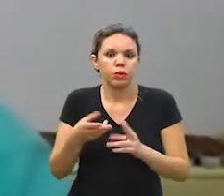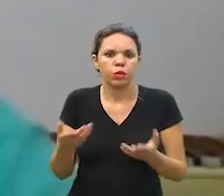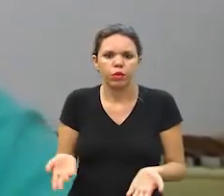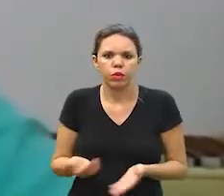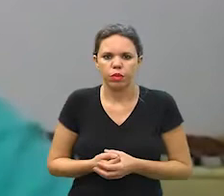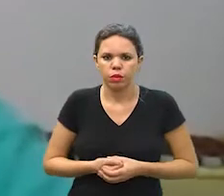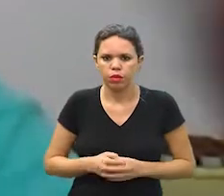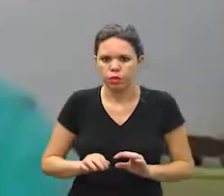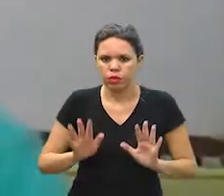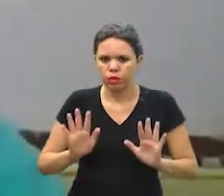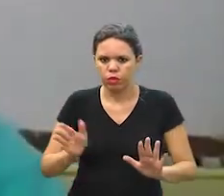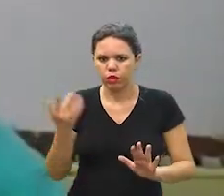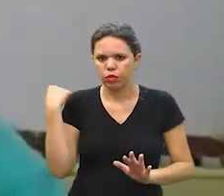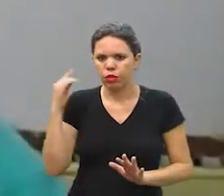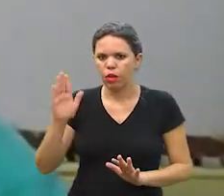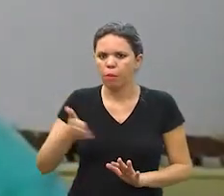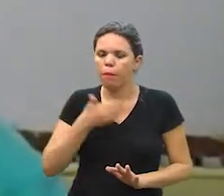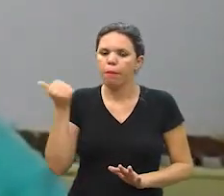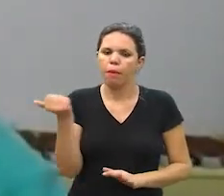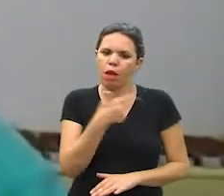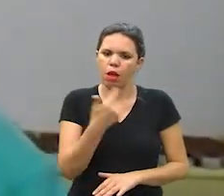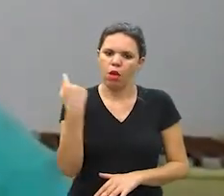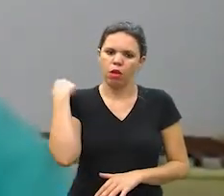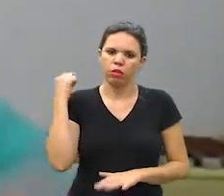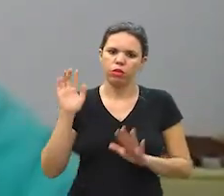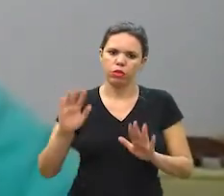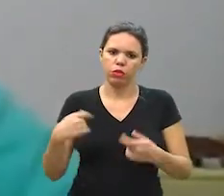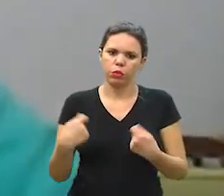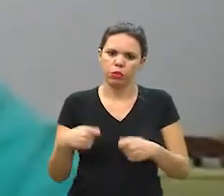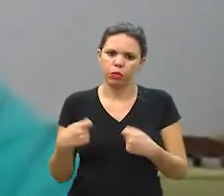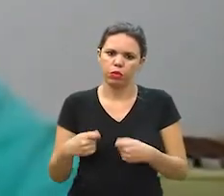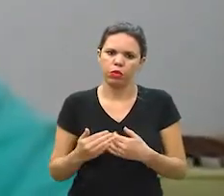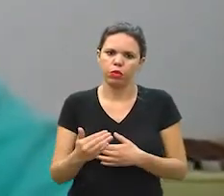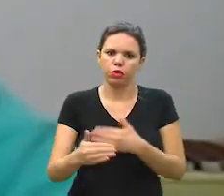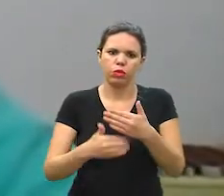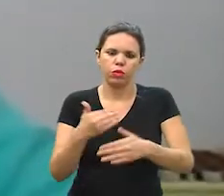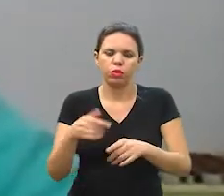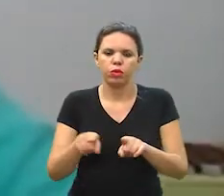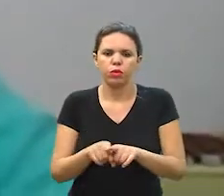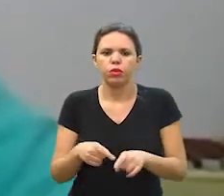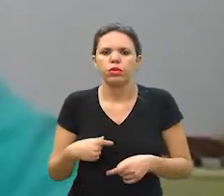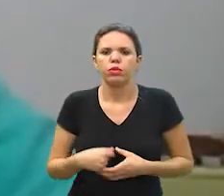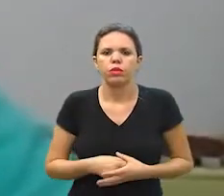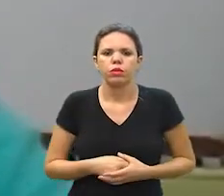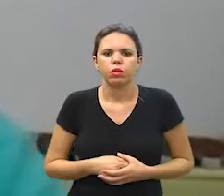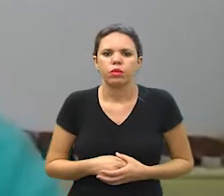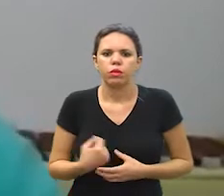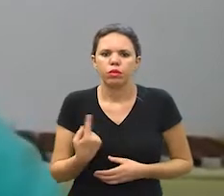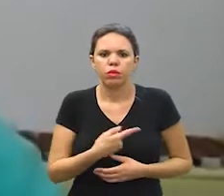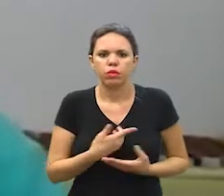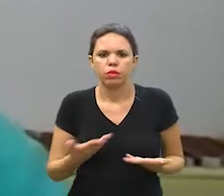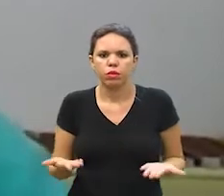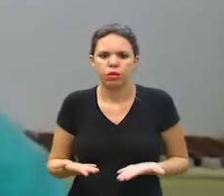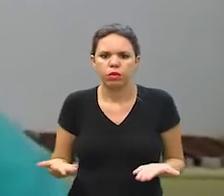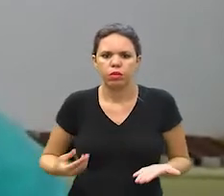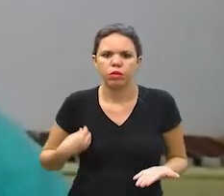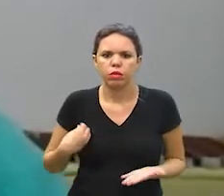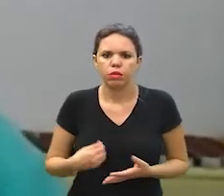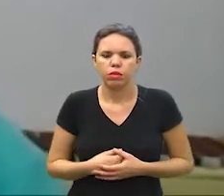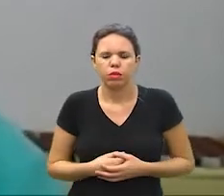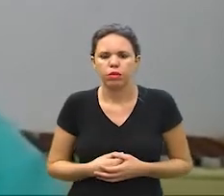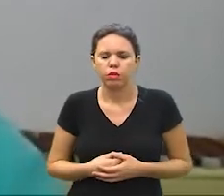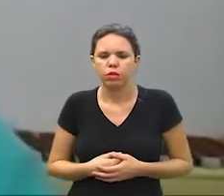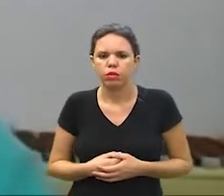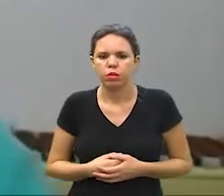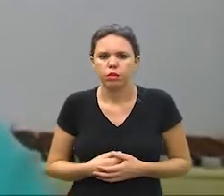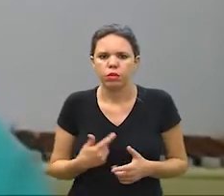Saúde. Mas já foi melhor, entende? E nós precisamos dar passos, porque, vejam só, nós estamos